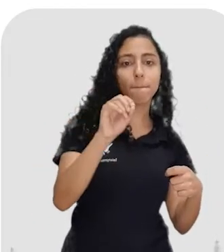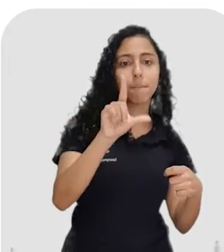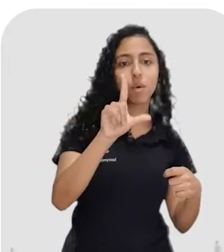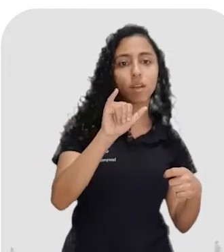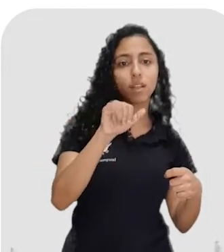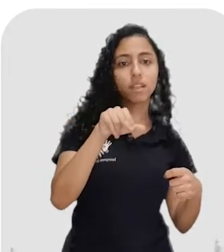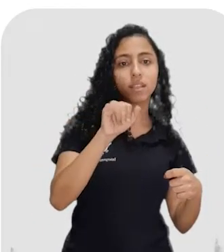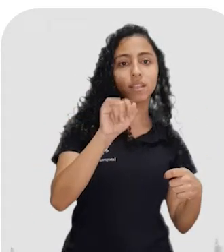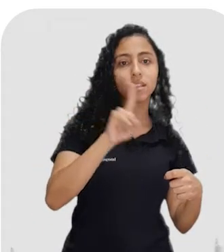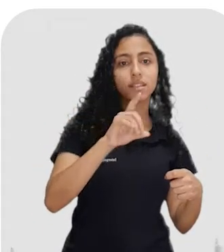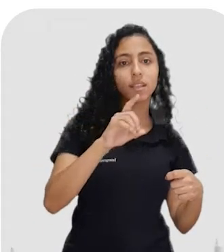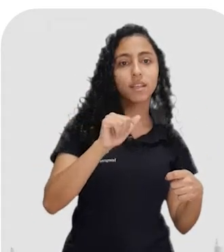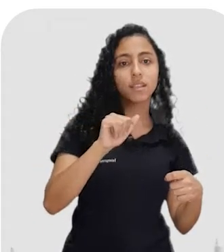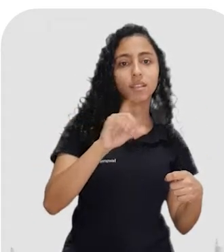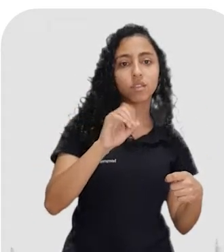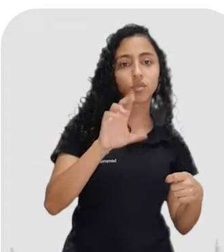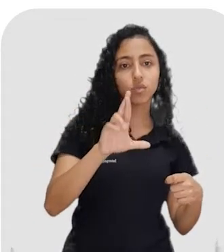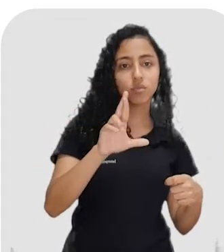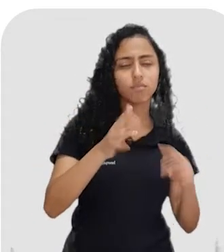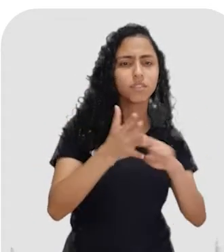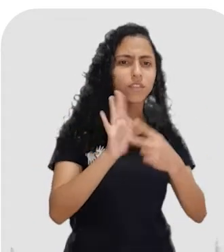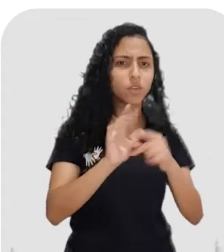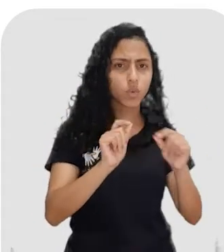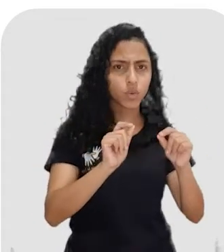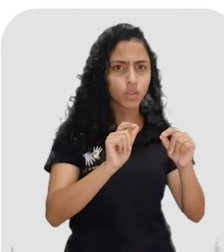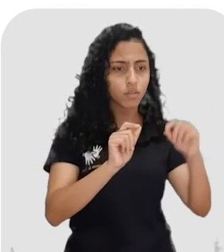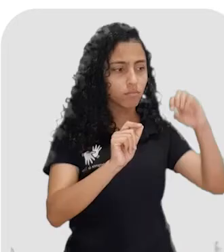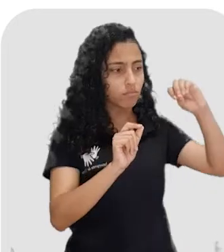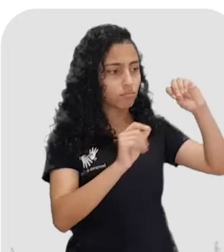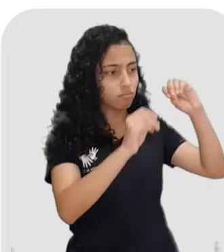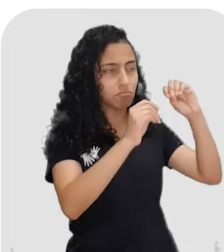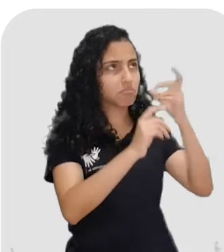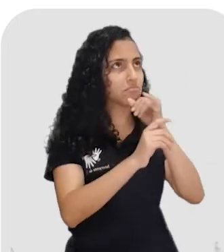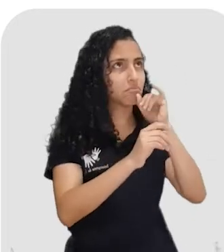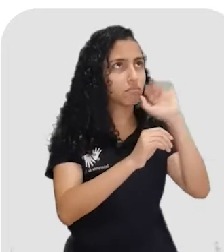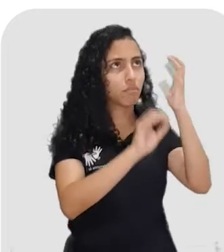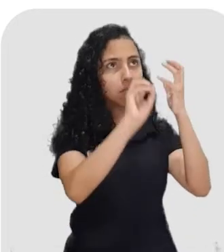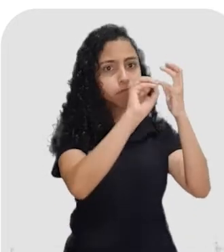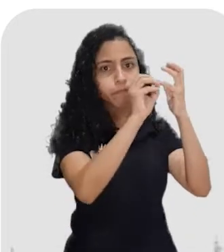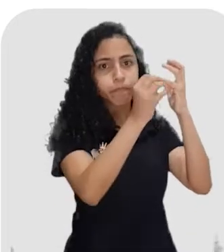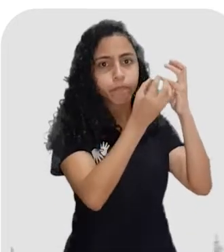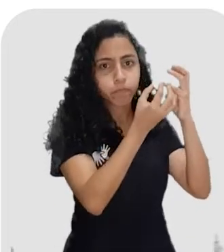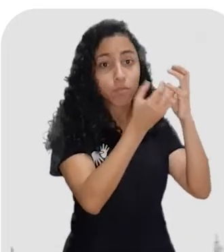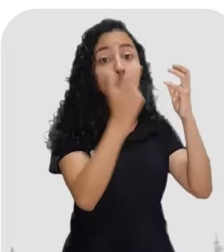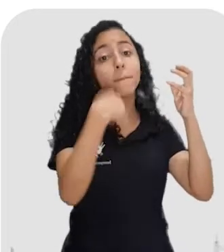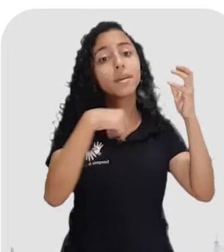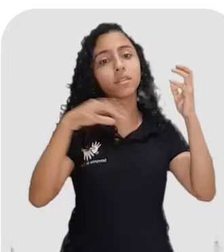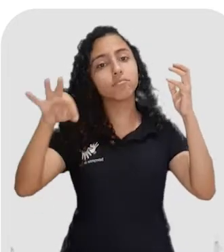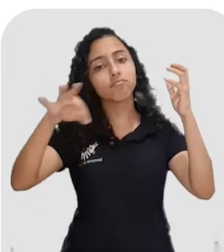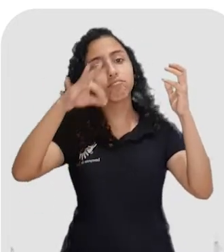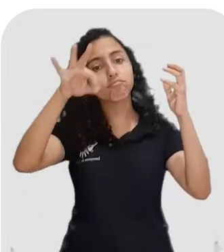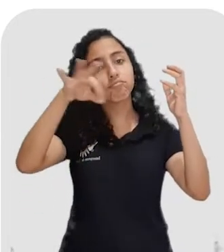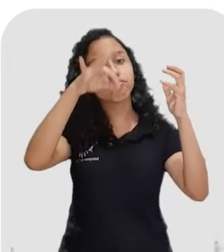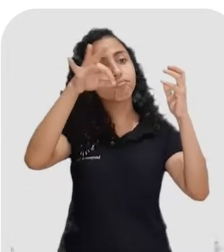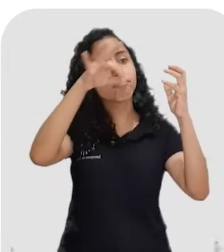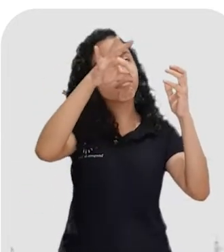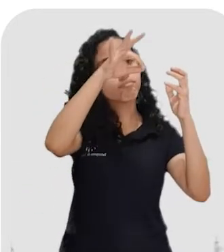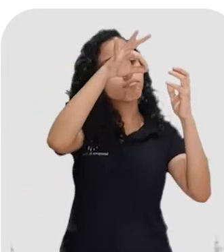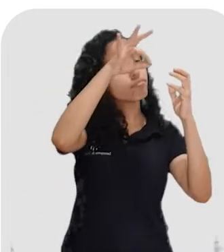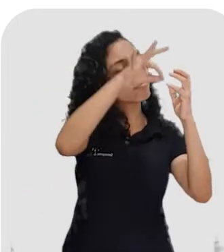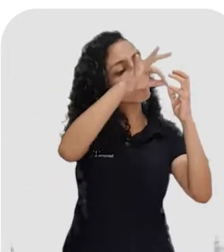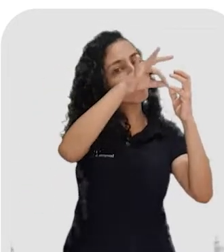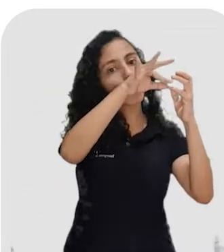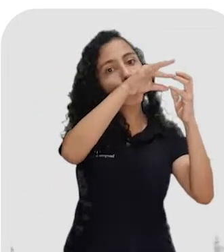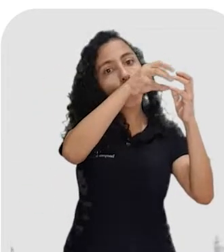de polinizadores. O que é isso? Que a formação do fruto, ou seja, o produto agrícola em si, depende da ação de um inseto